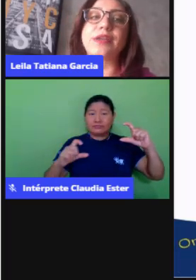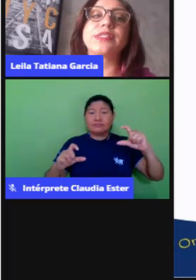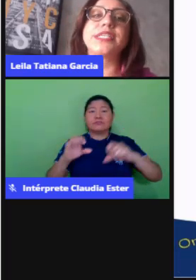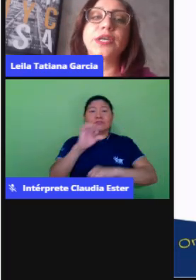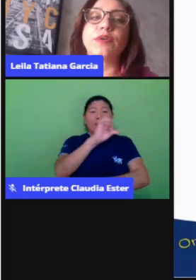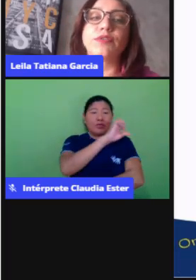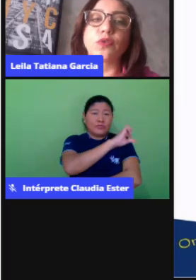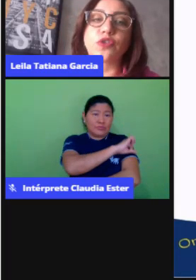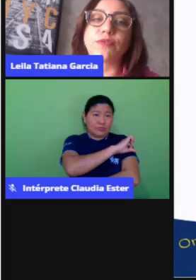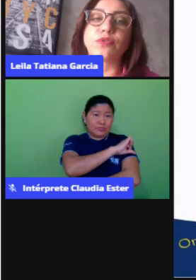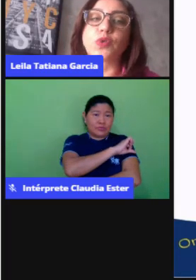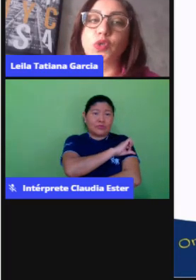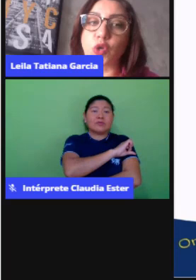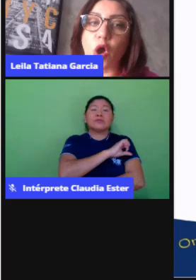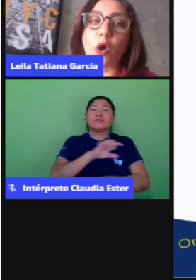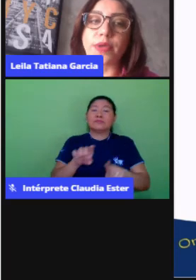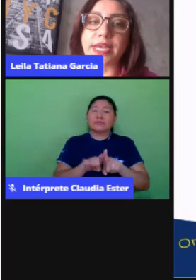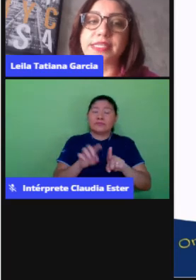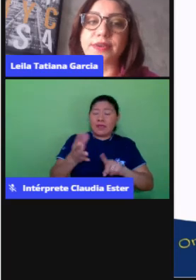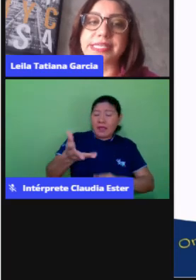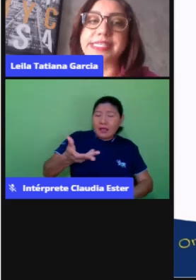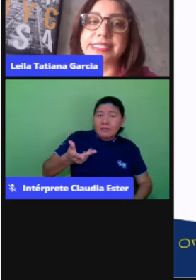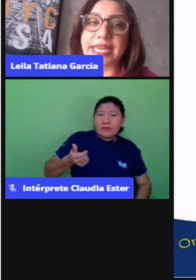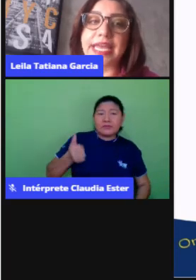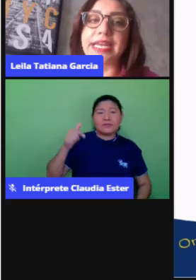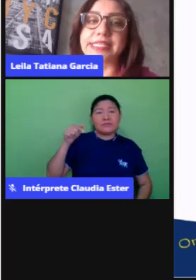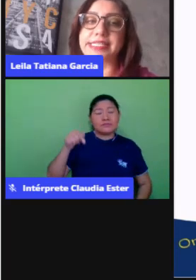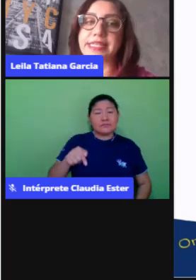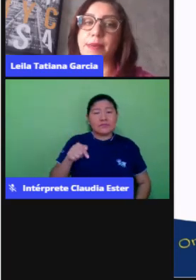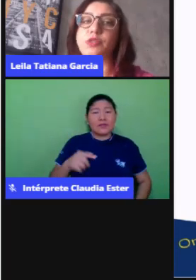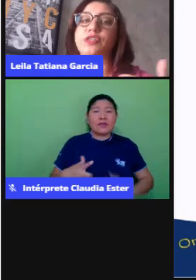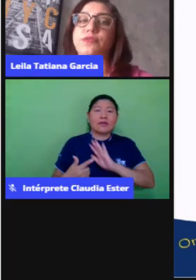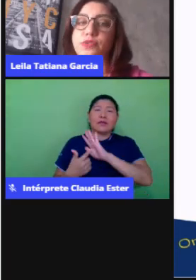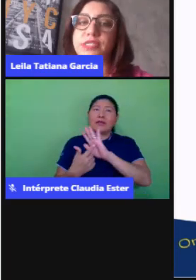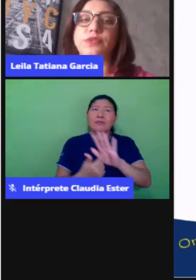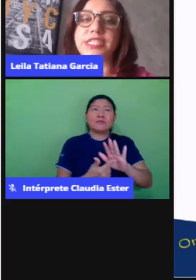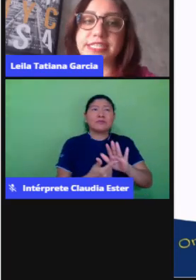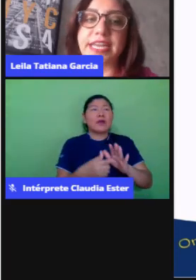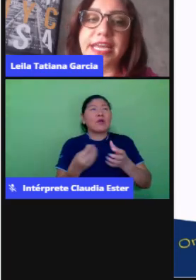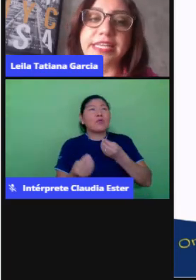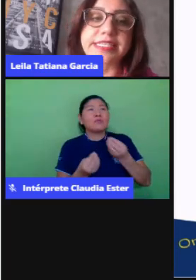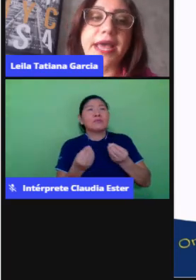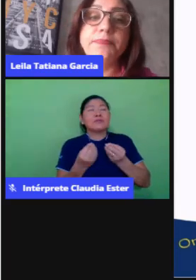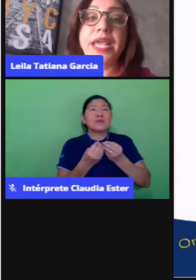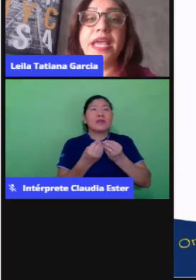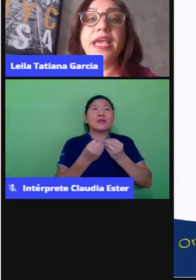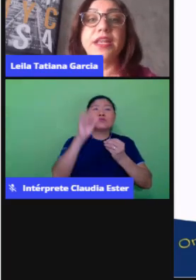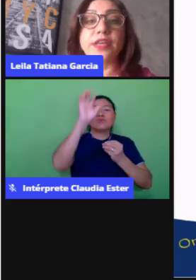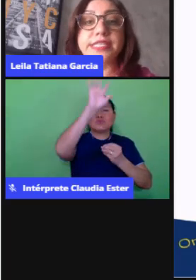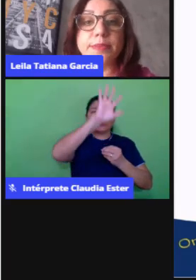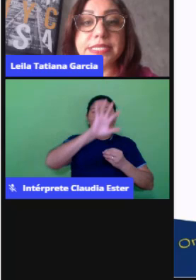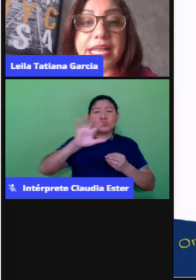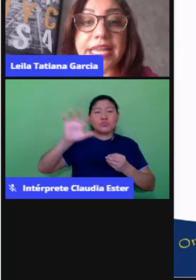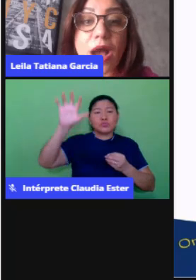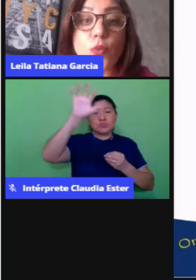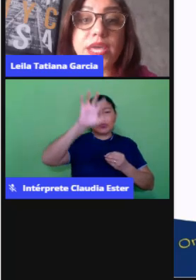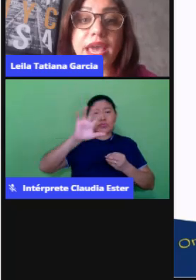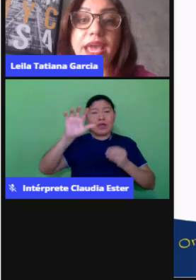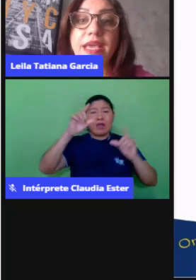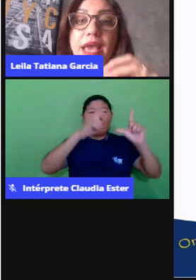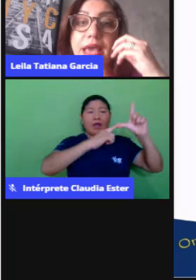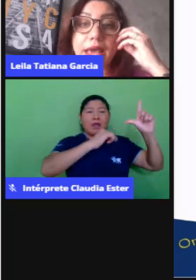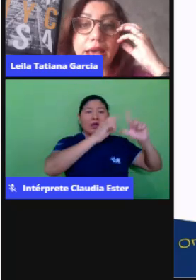que é analisar o ciclo evolutivo do Sol em relação às estrelas, as etapas de evolução de estrelas, né? Nós temos